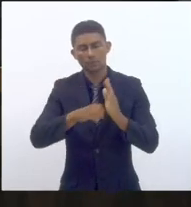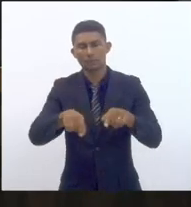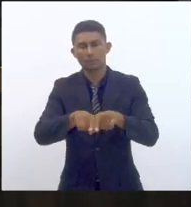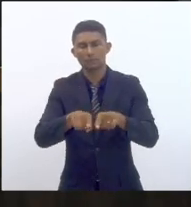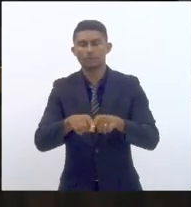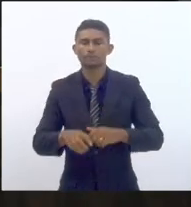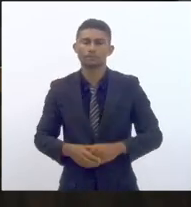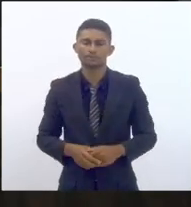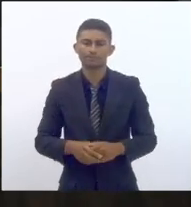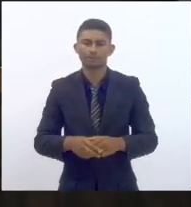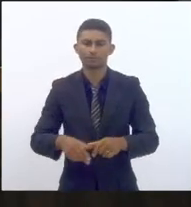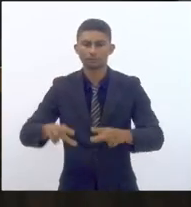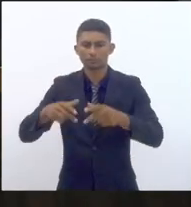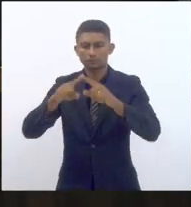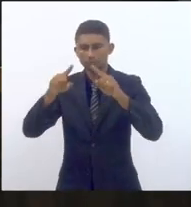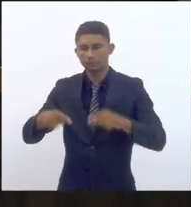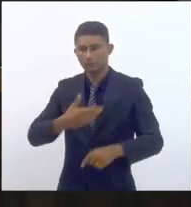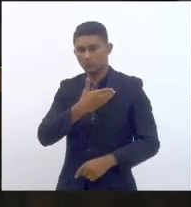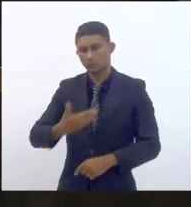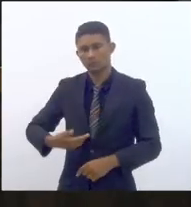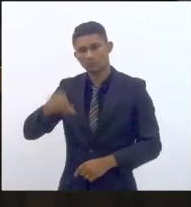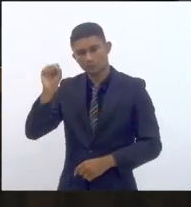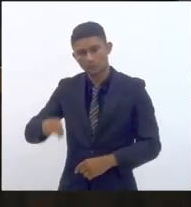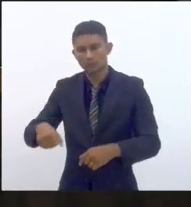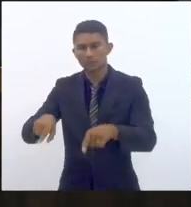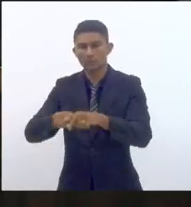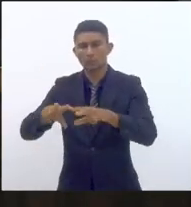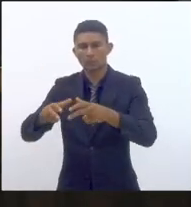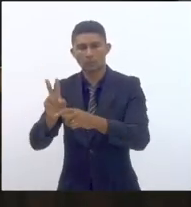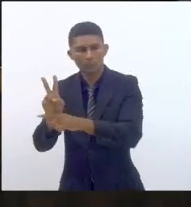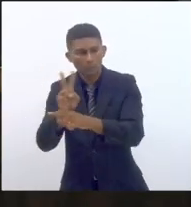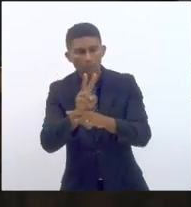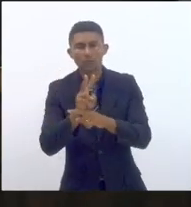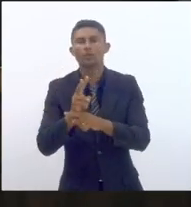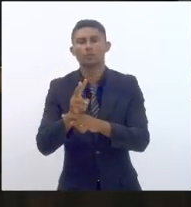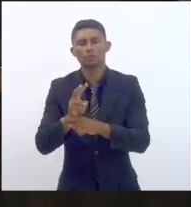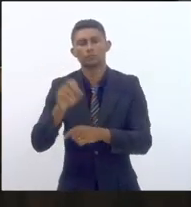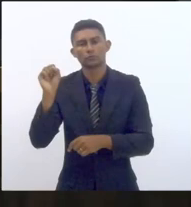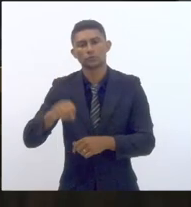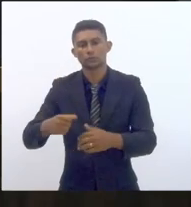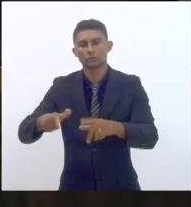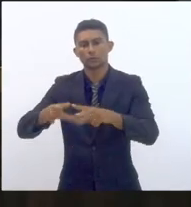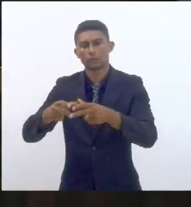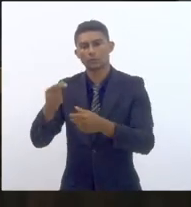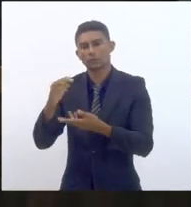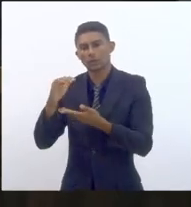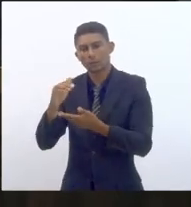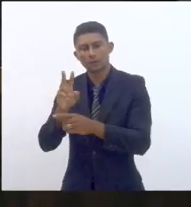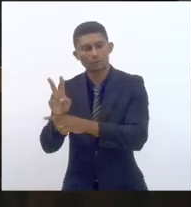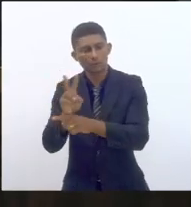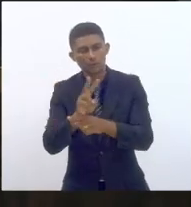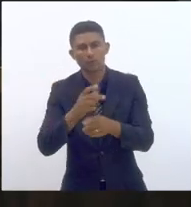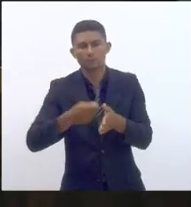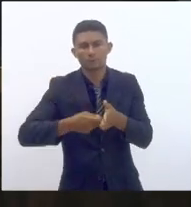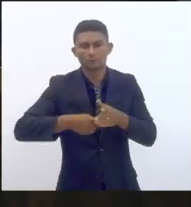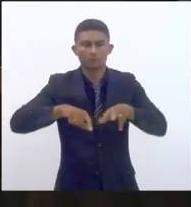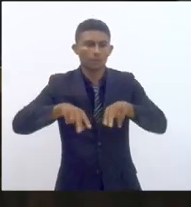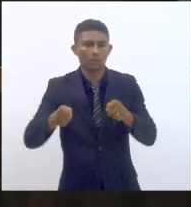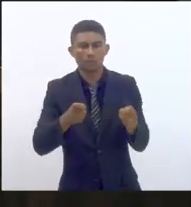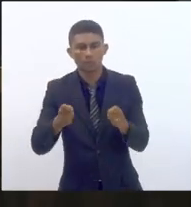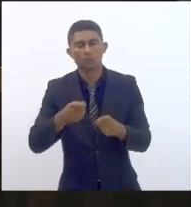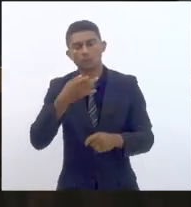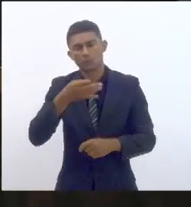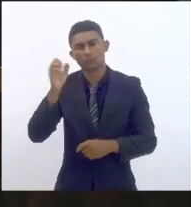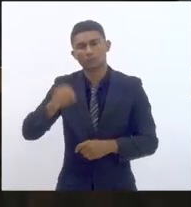públicos, favorável com emendas. Defesa do consumidor, favorável com emendas. De orçamento, finanças, fiscalização financeira e controle,